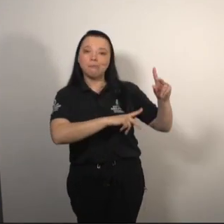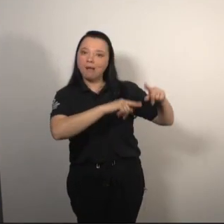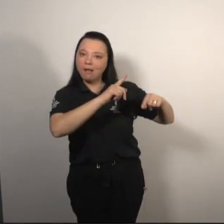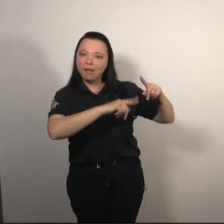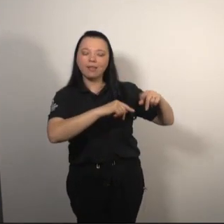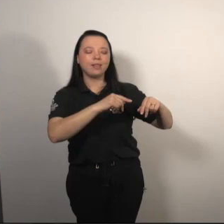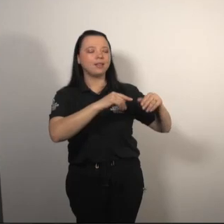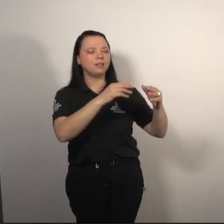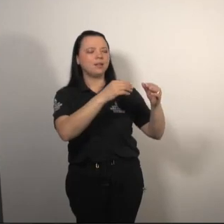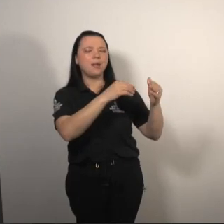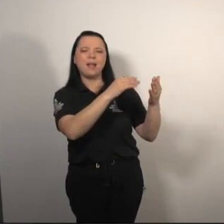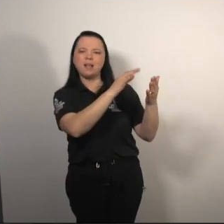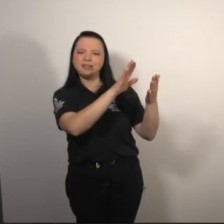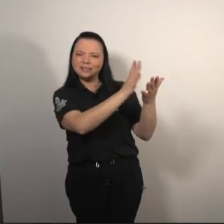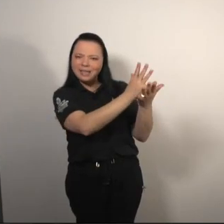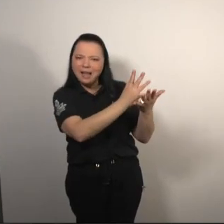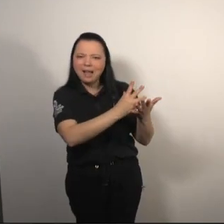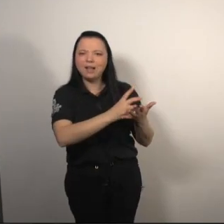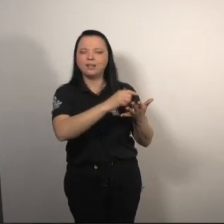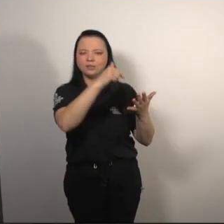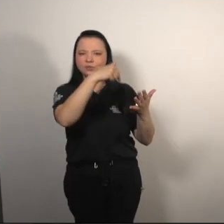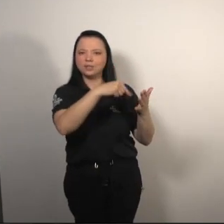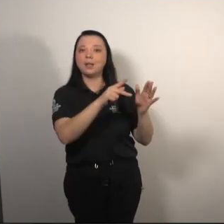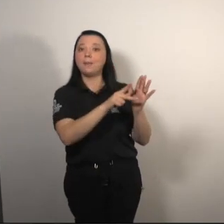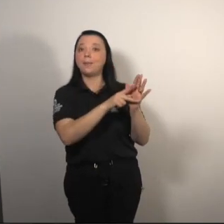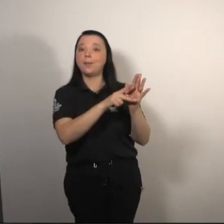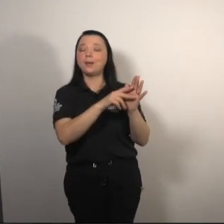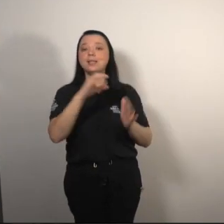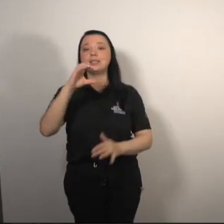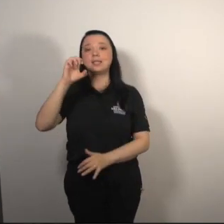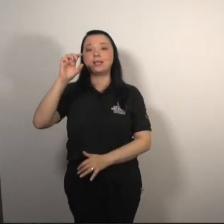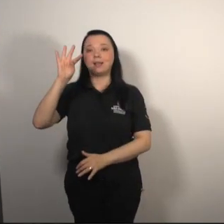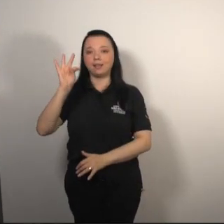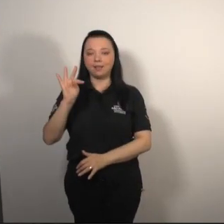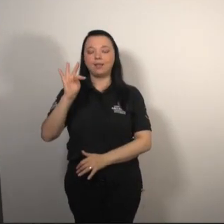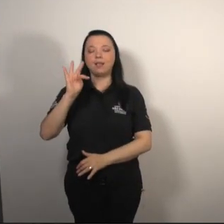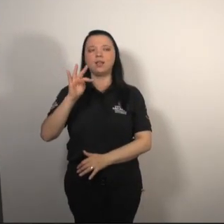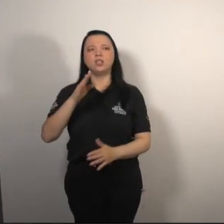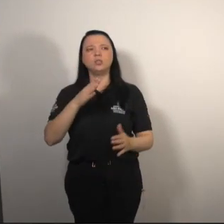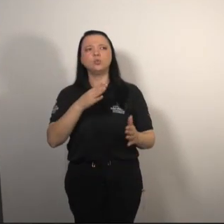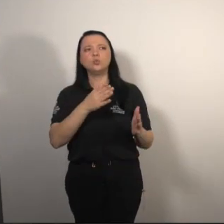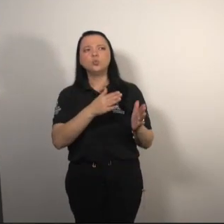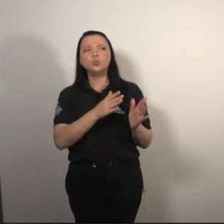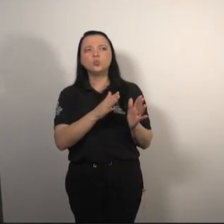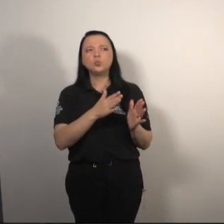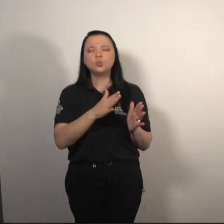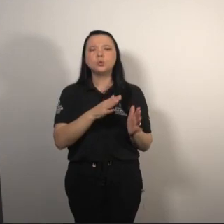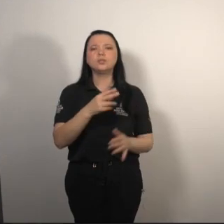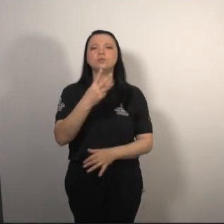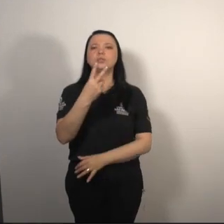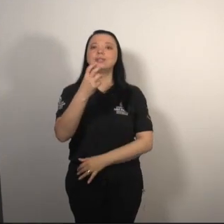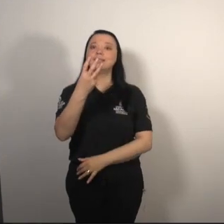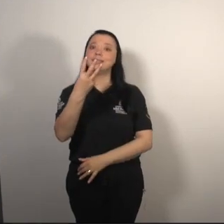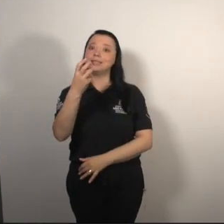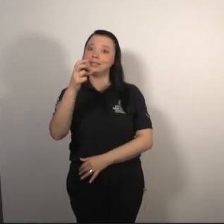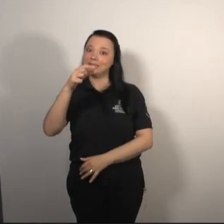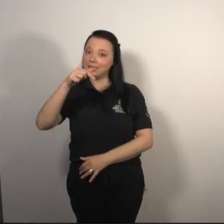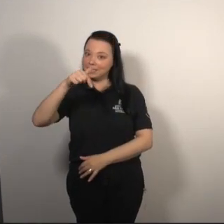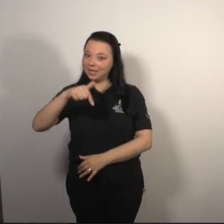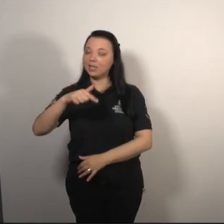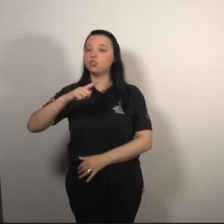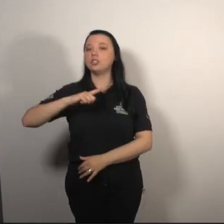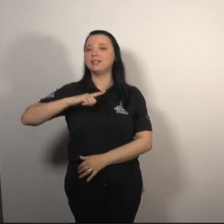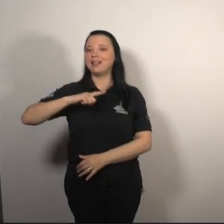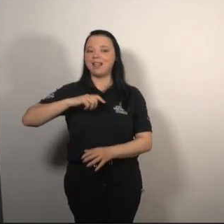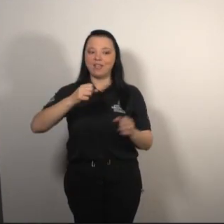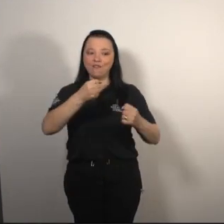CET. No primeiro semestre do ano, foram 217 veículos presos em pontes e viadutos aqui na cidade de São